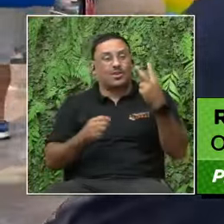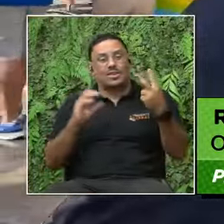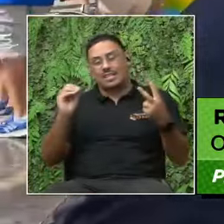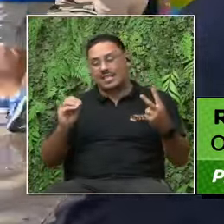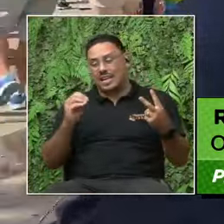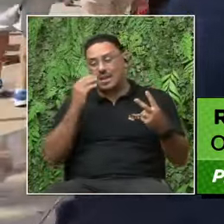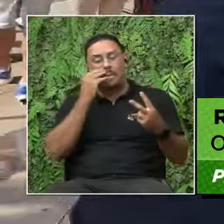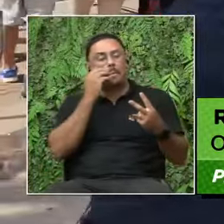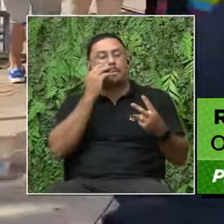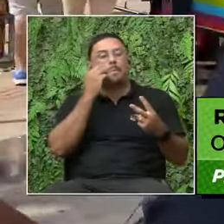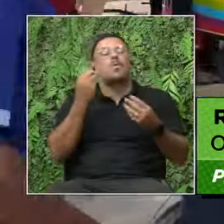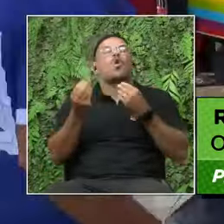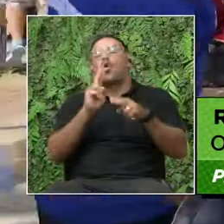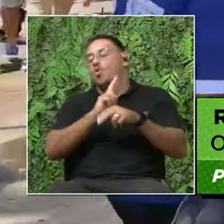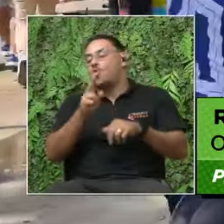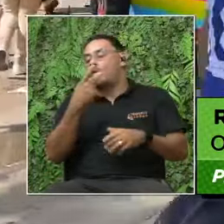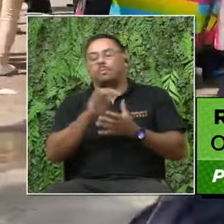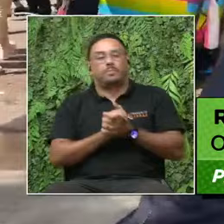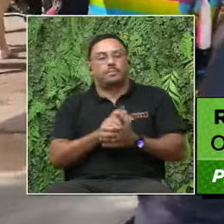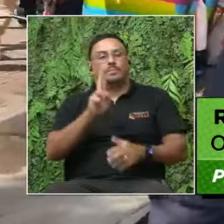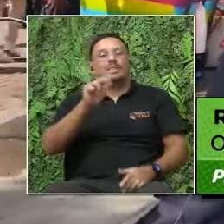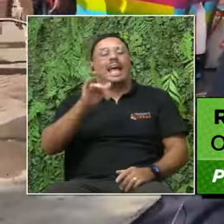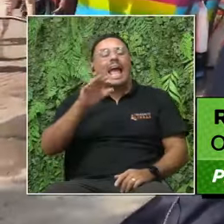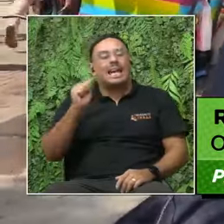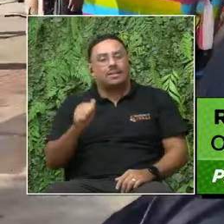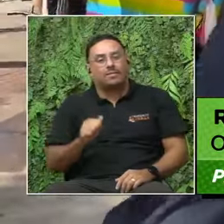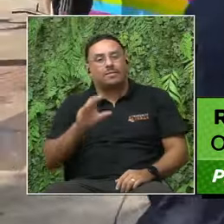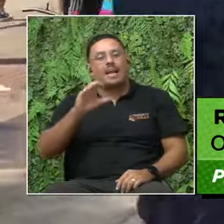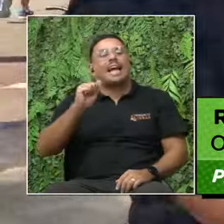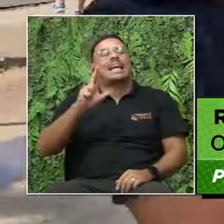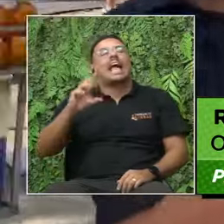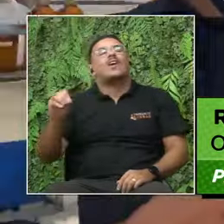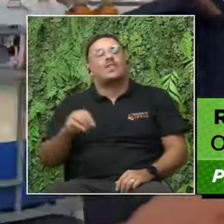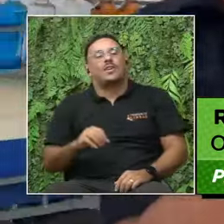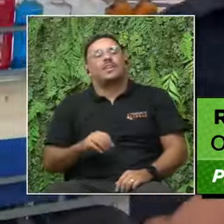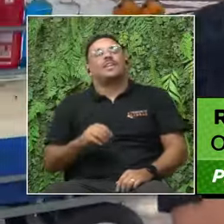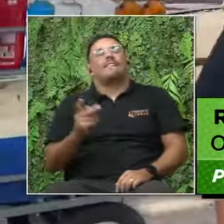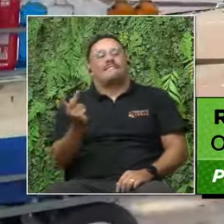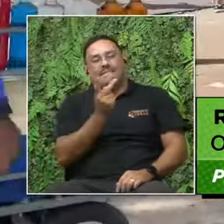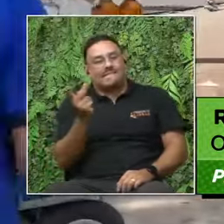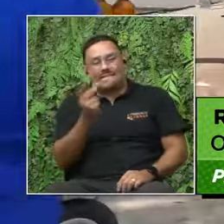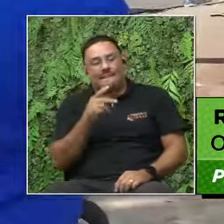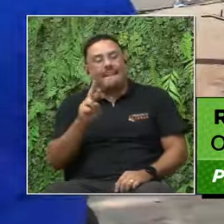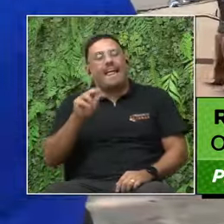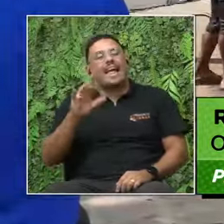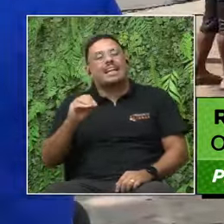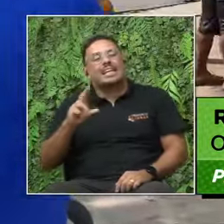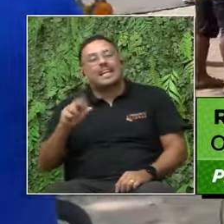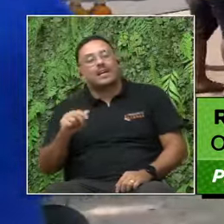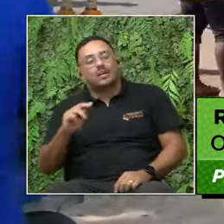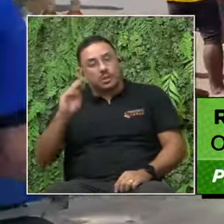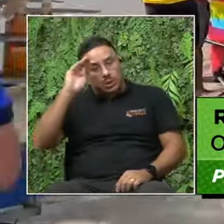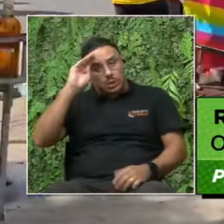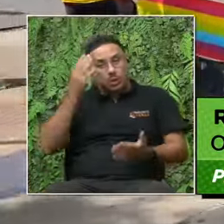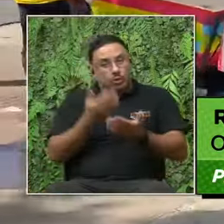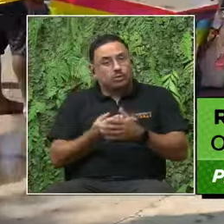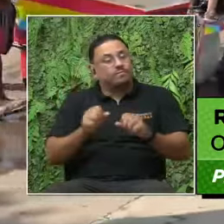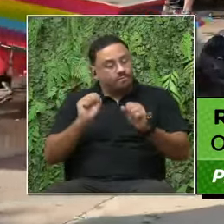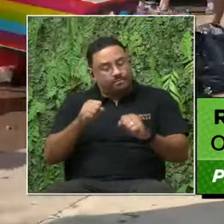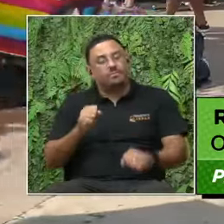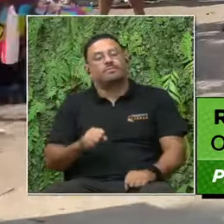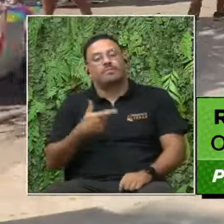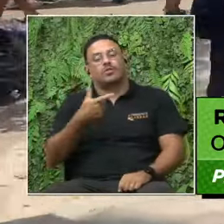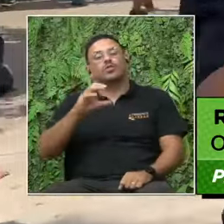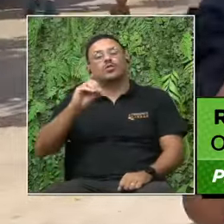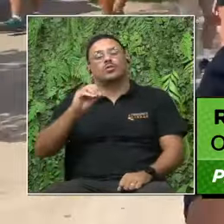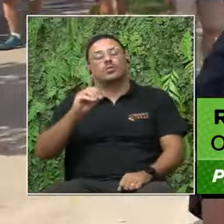z0 como é que é seu nome Renato e o seu Carol aí Renato e Carol confiantes 2 a 0